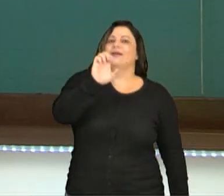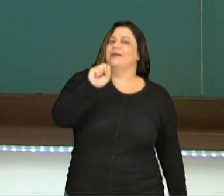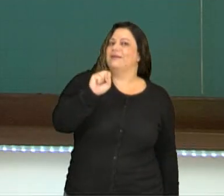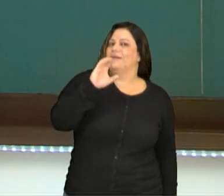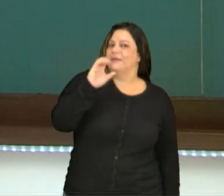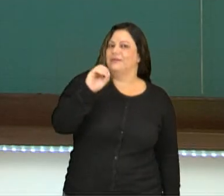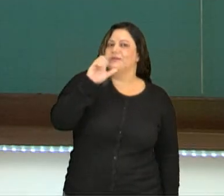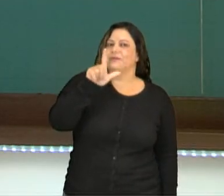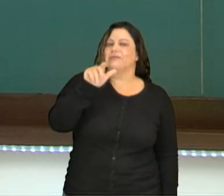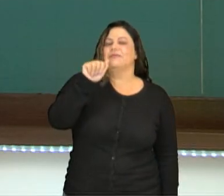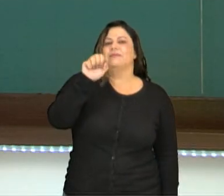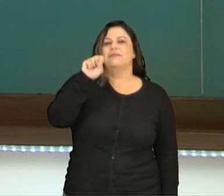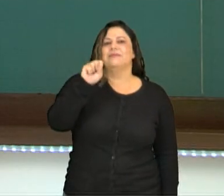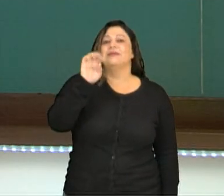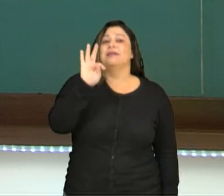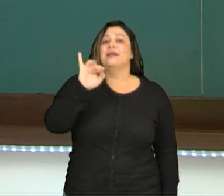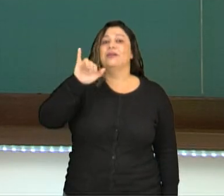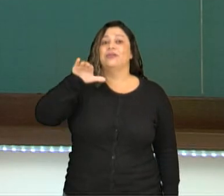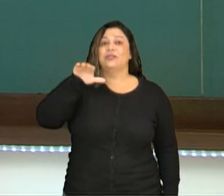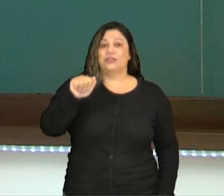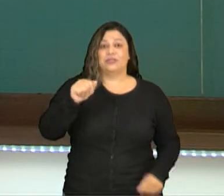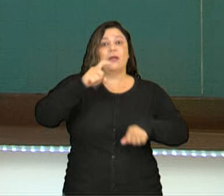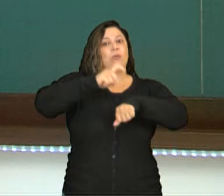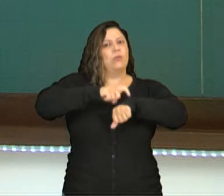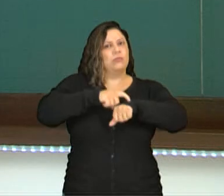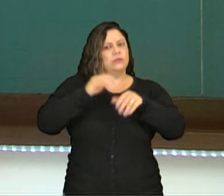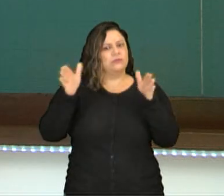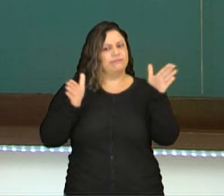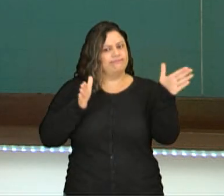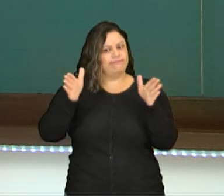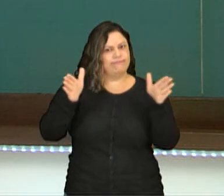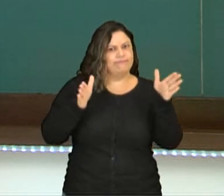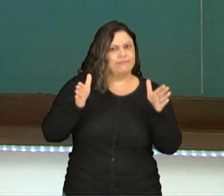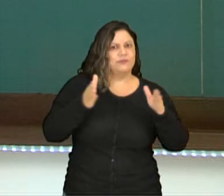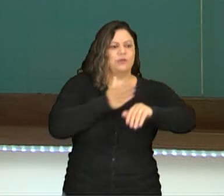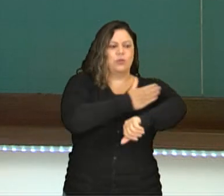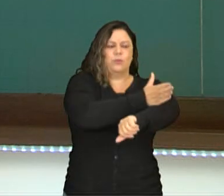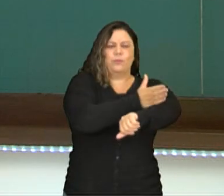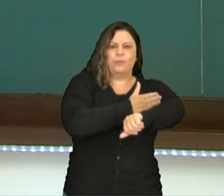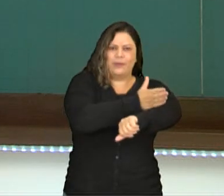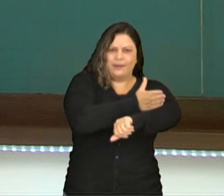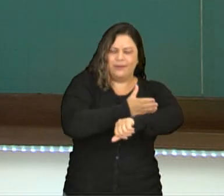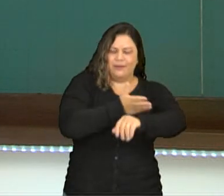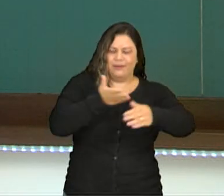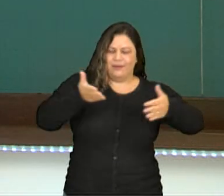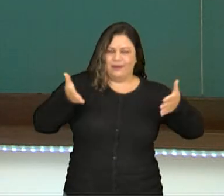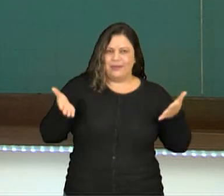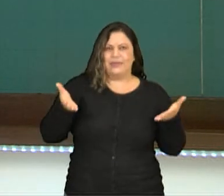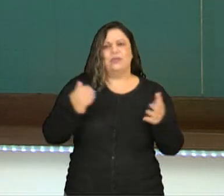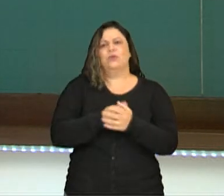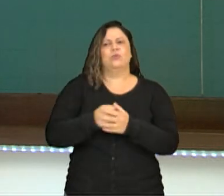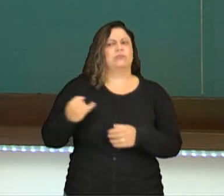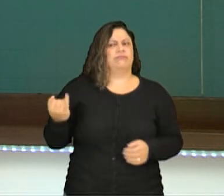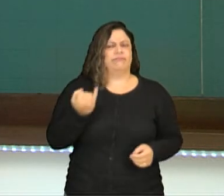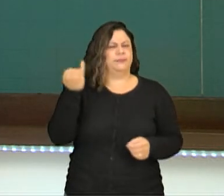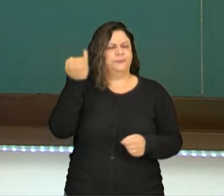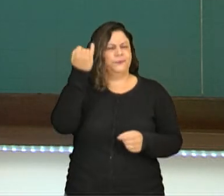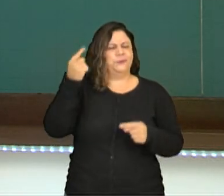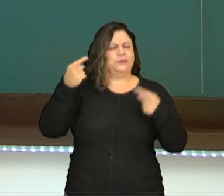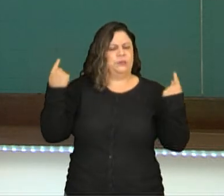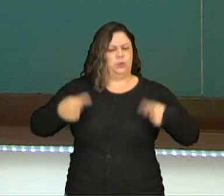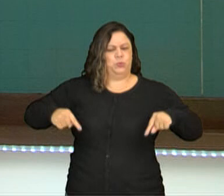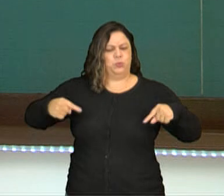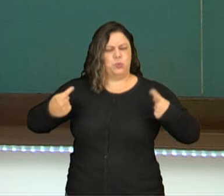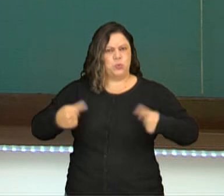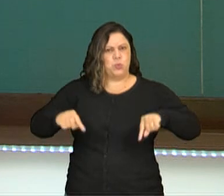um momento da filosofia no período medieval, em que se deu relevância ao combate às heresias,